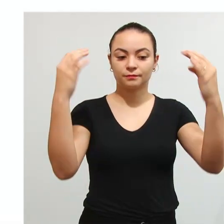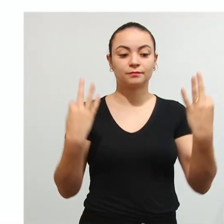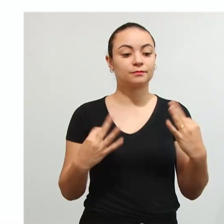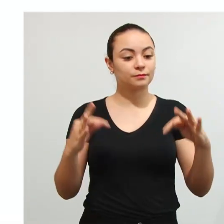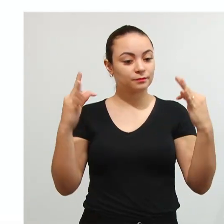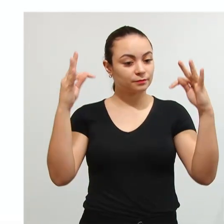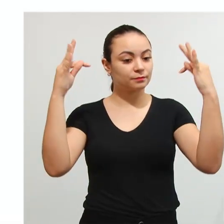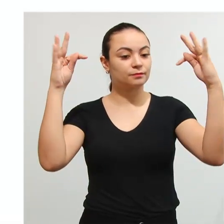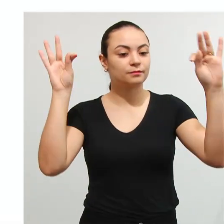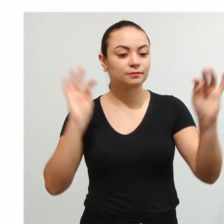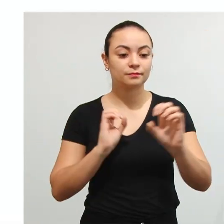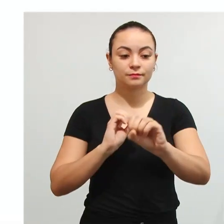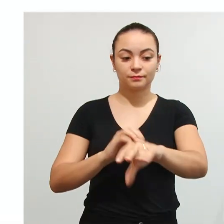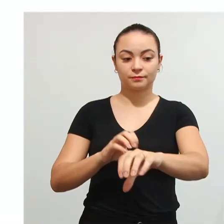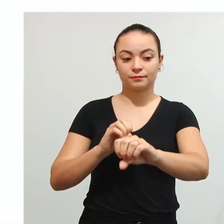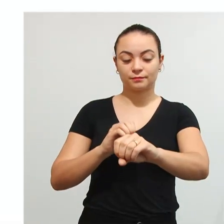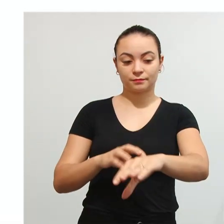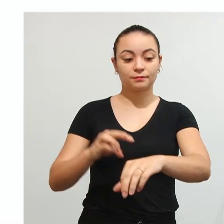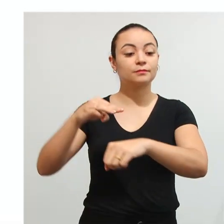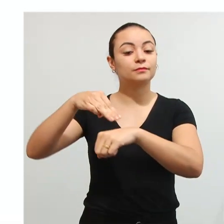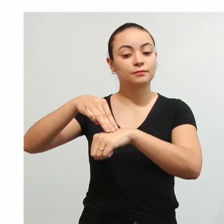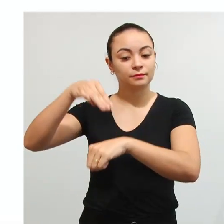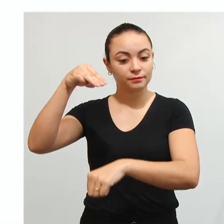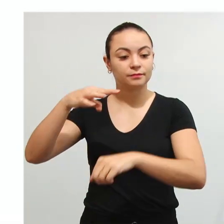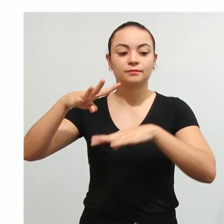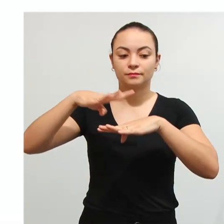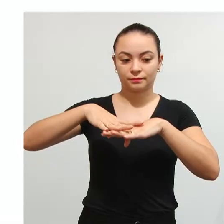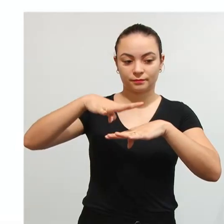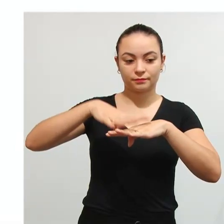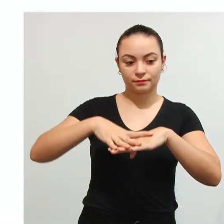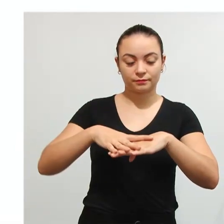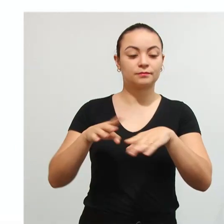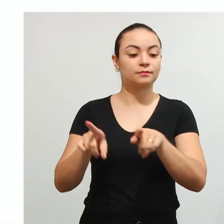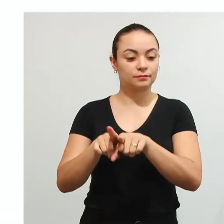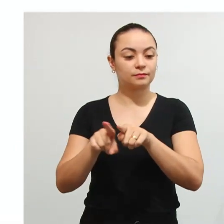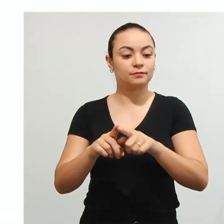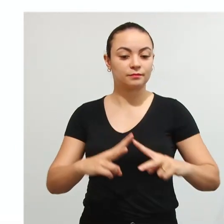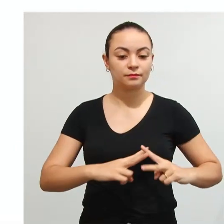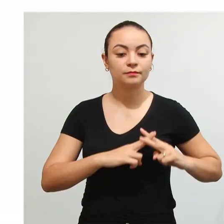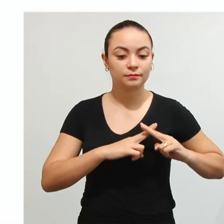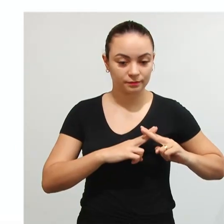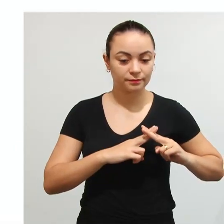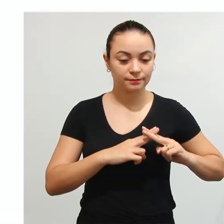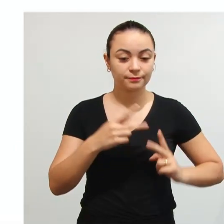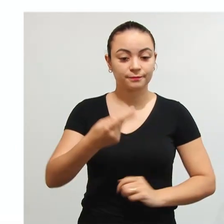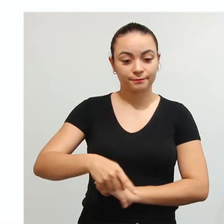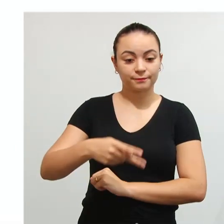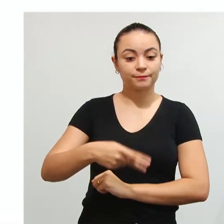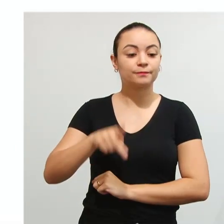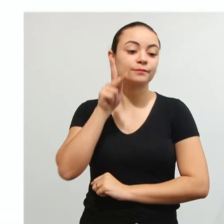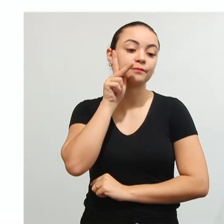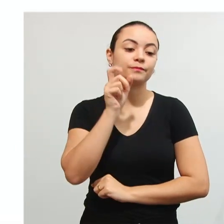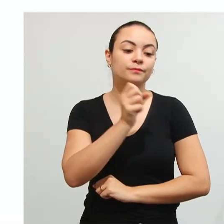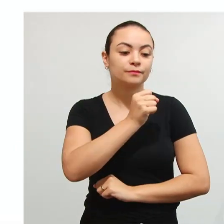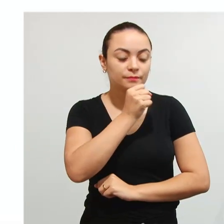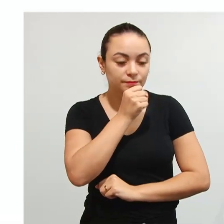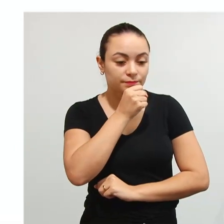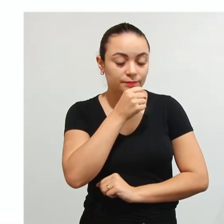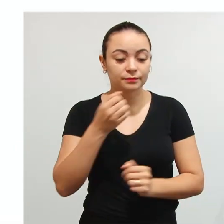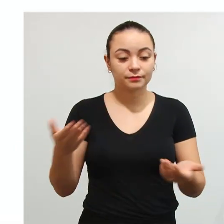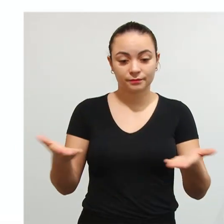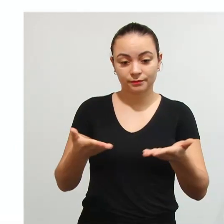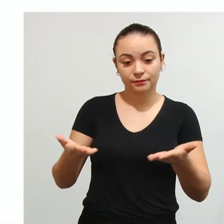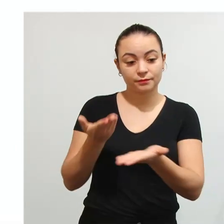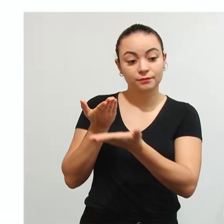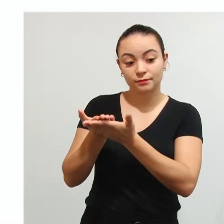Educação. Fiz mestrado em Matemática pela Universidade Federal de Rondônia, aqui de Porto Velho, e atualmente cursando doutorado